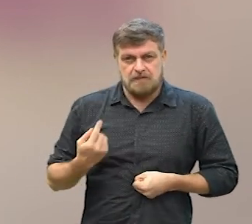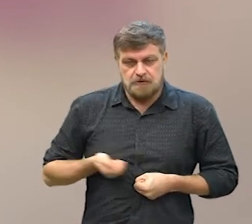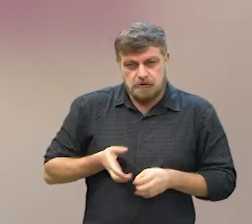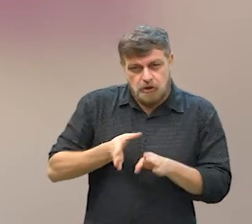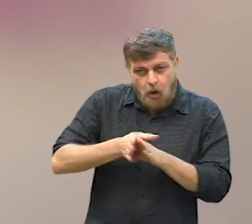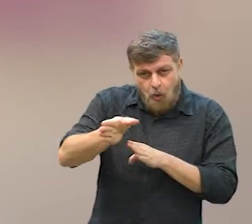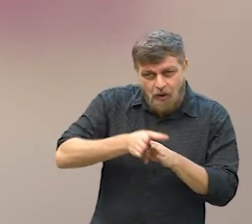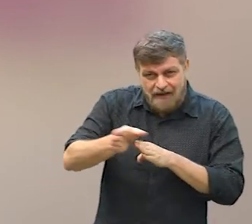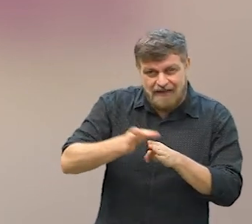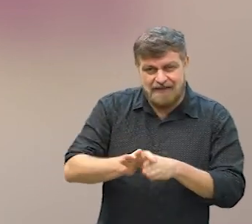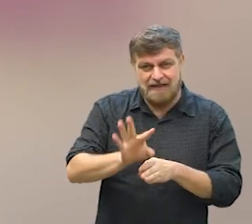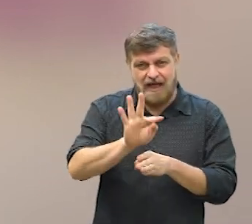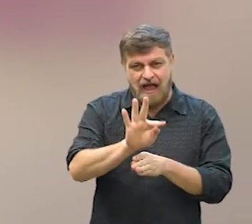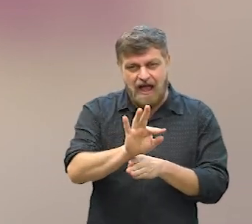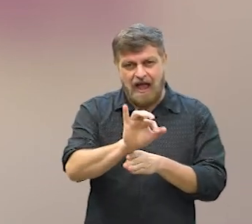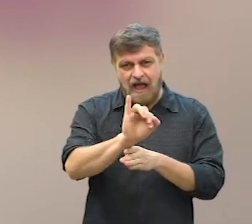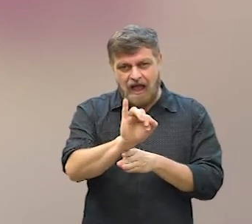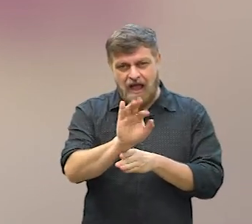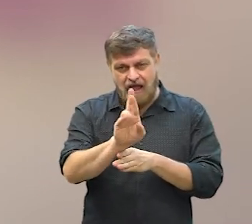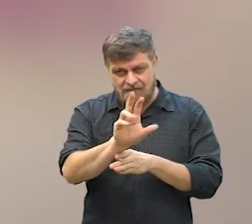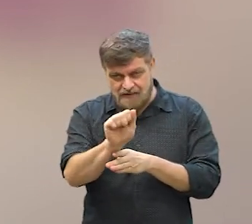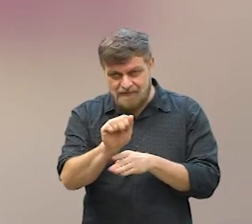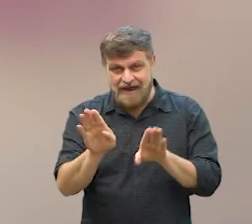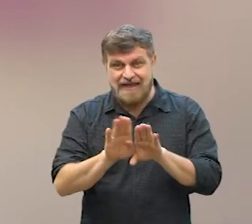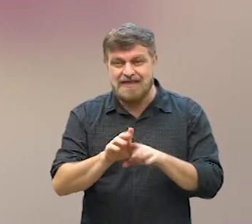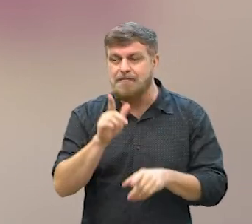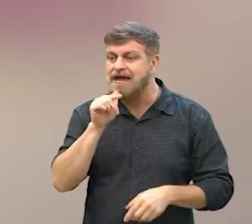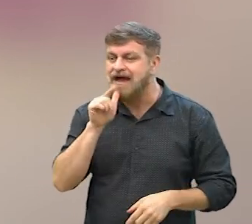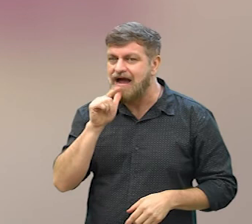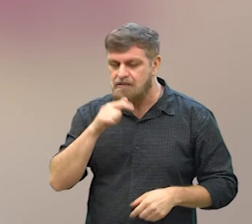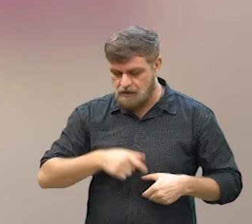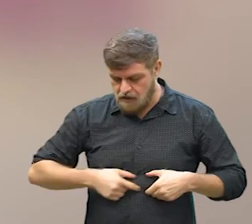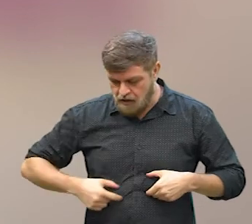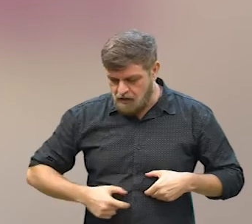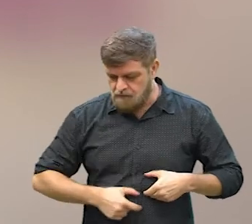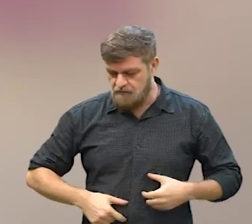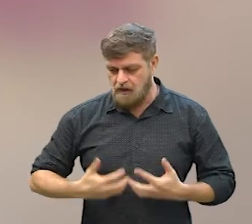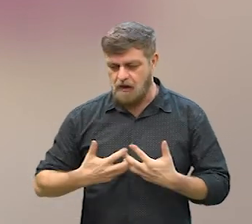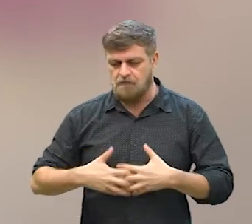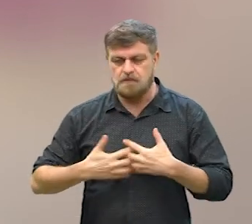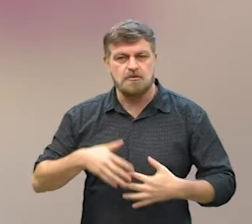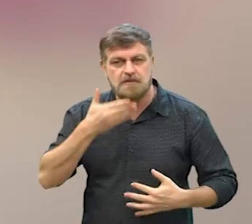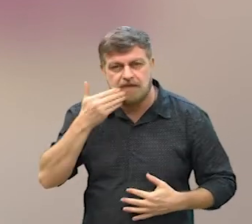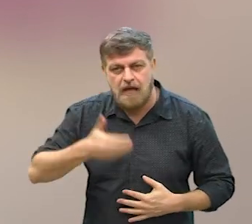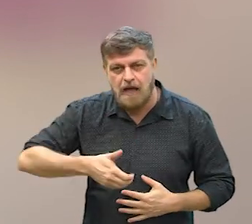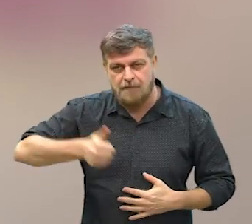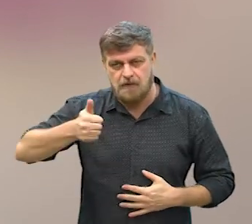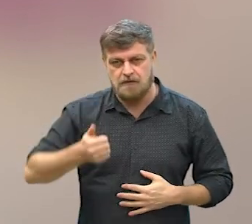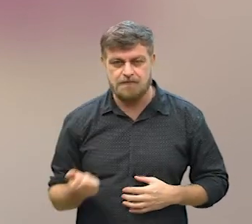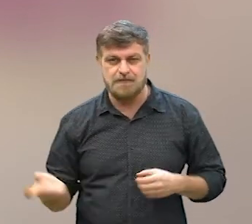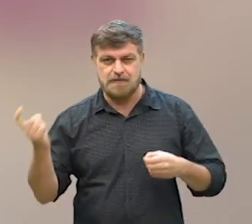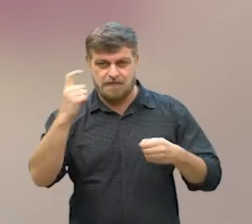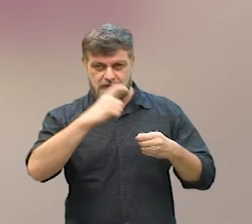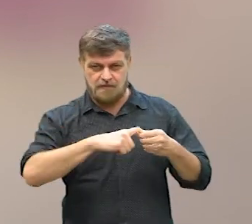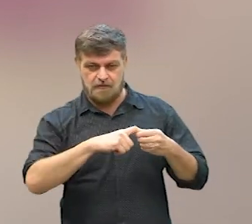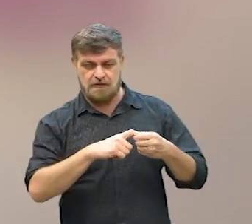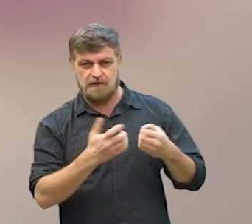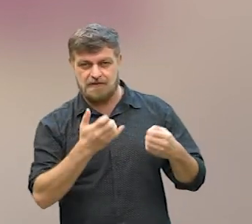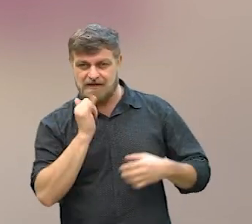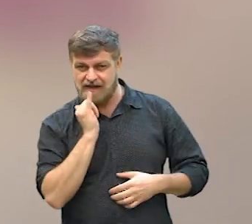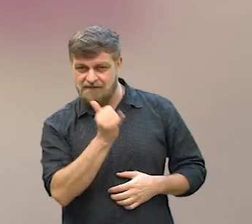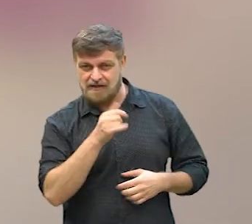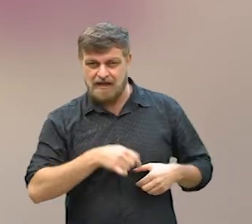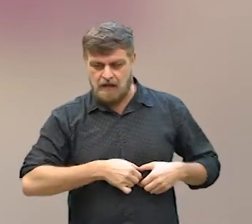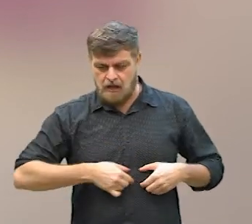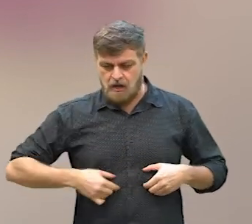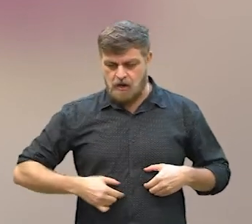a gente até orienta a colocar fibras na alimentação e hidratação para ter esse equilíbrio dentro do intestino. Voltando, só para